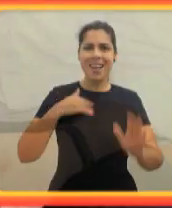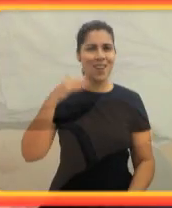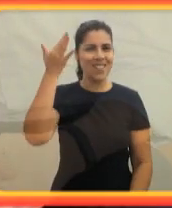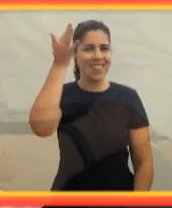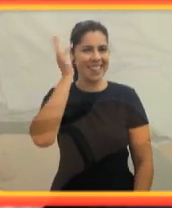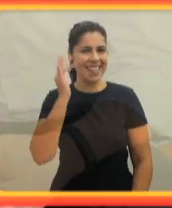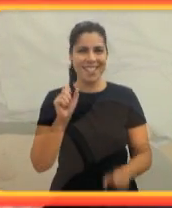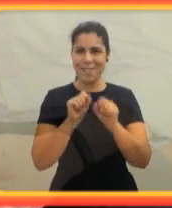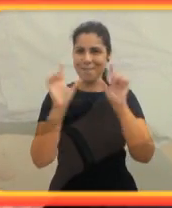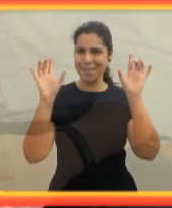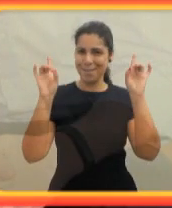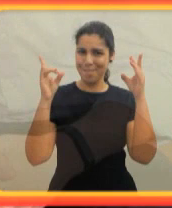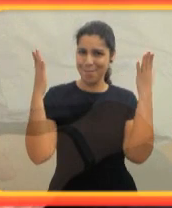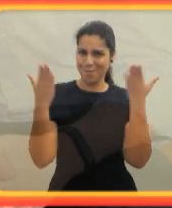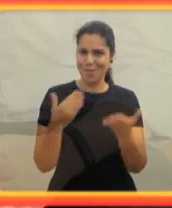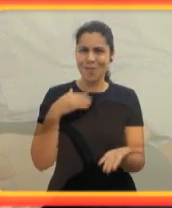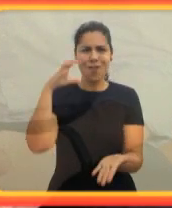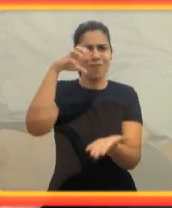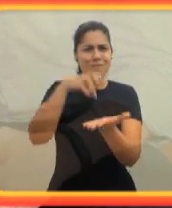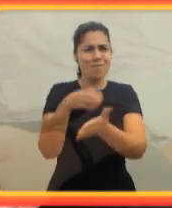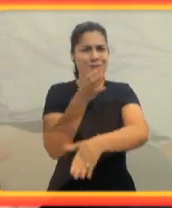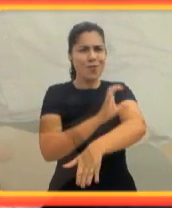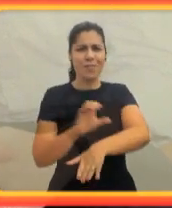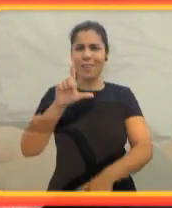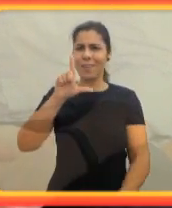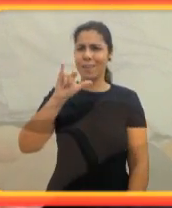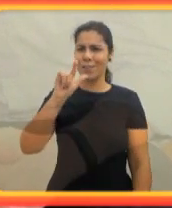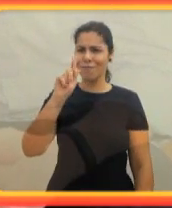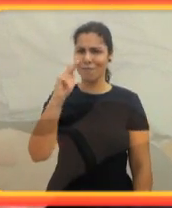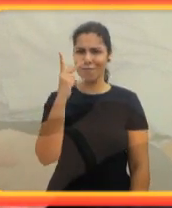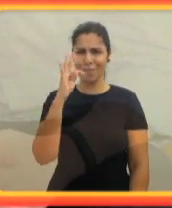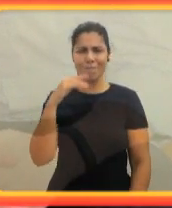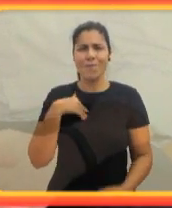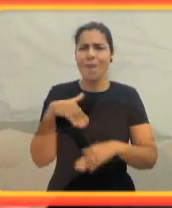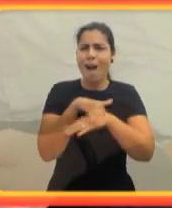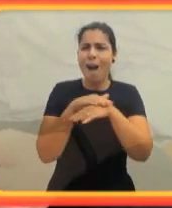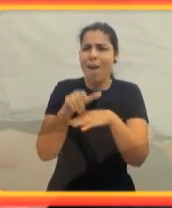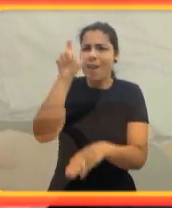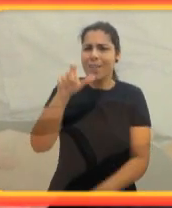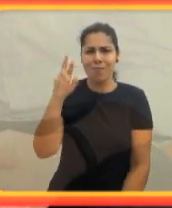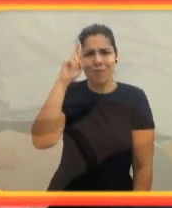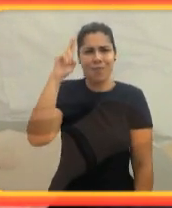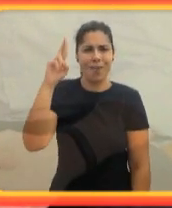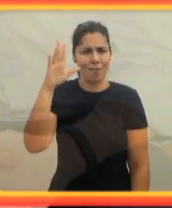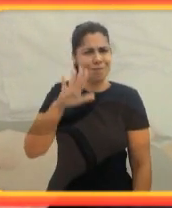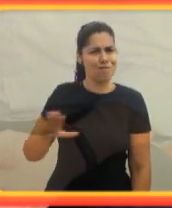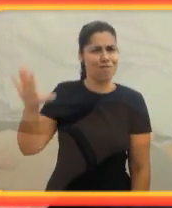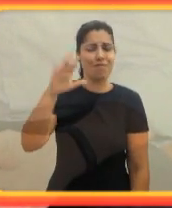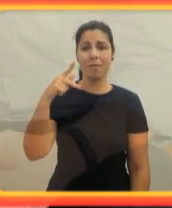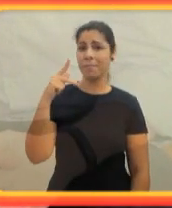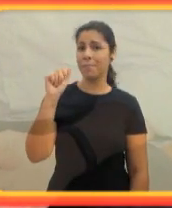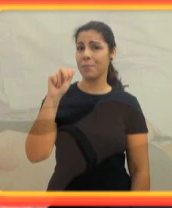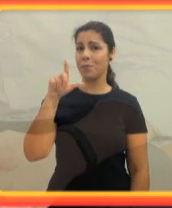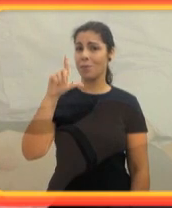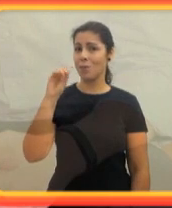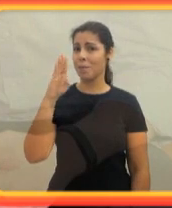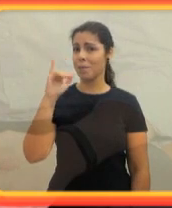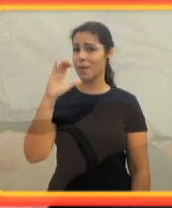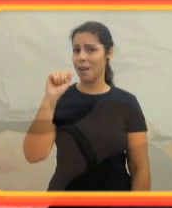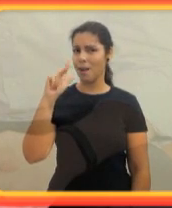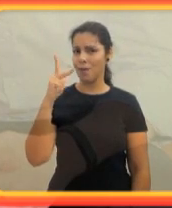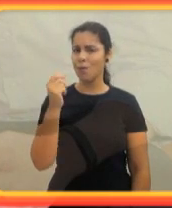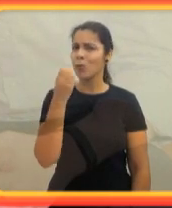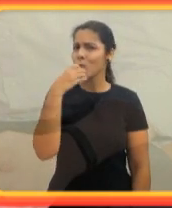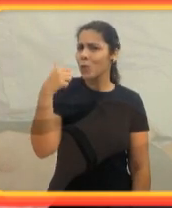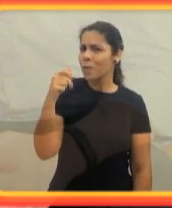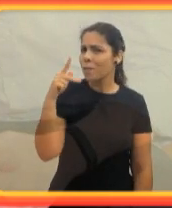Oi, gente, sou Fernanda Honorato pelo programa especial. E hoje estou no Centro Cultural Light. Vou conversar com o